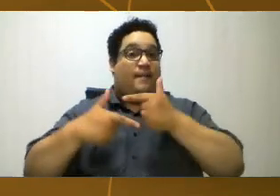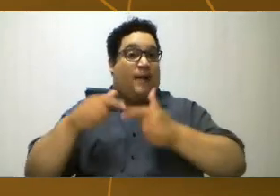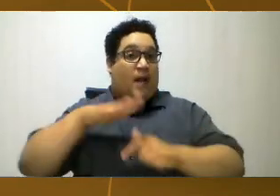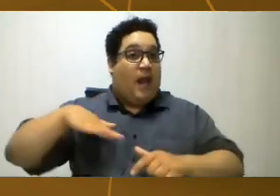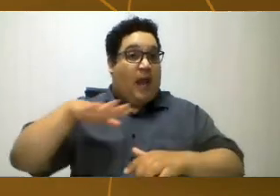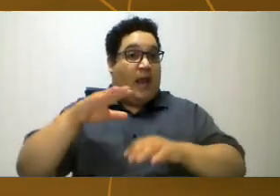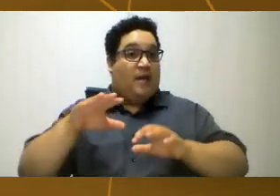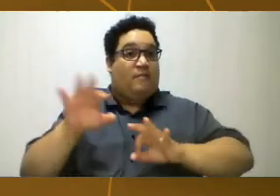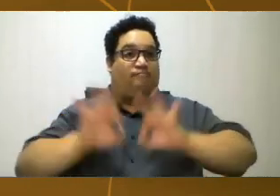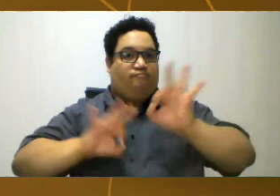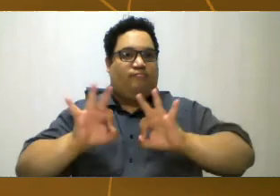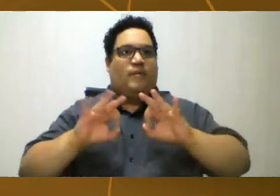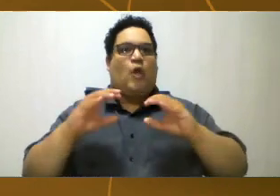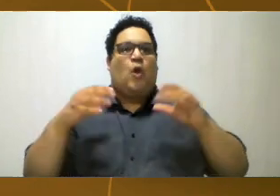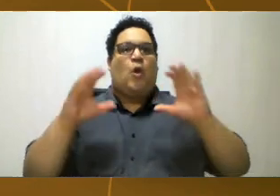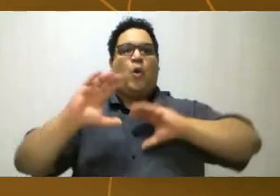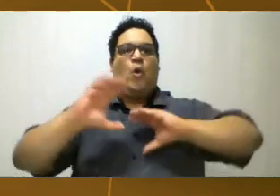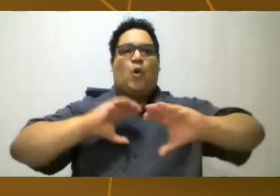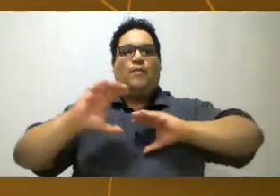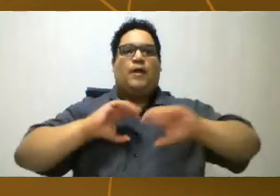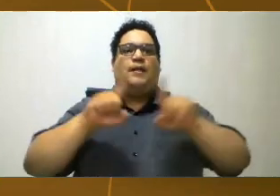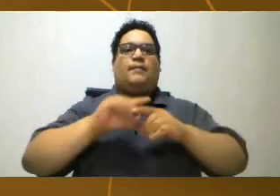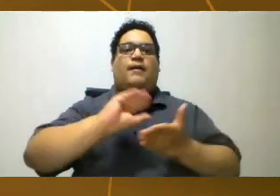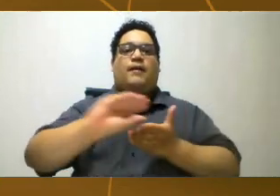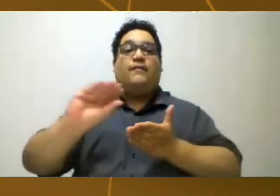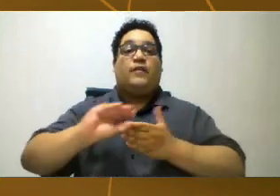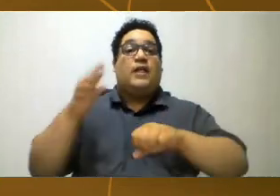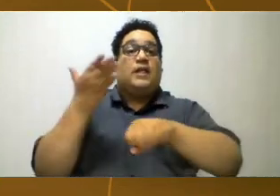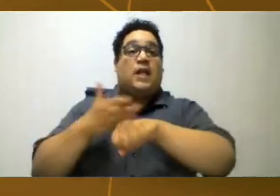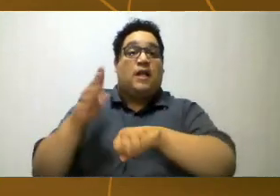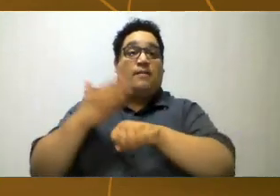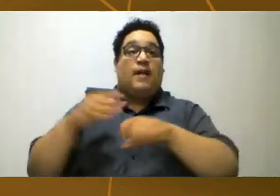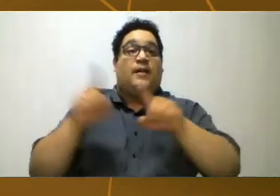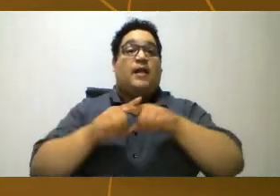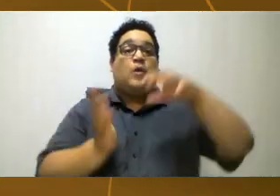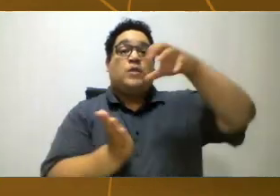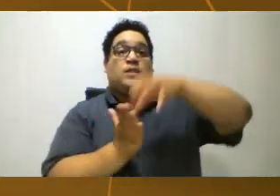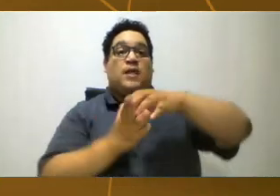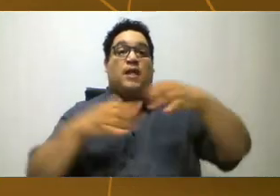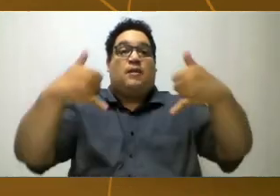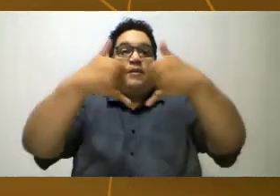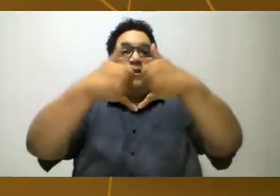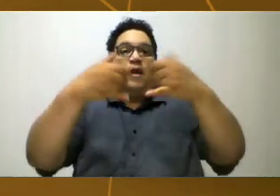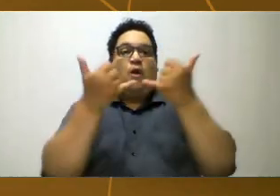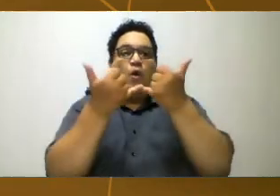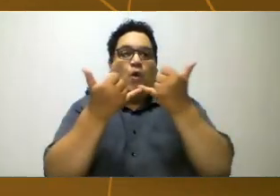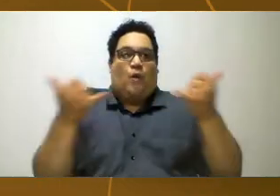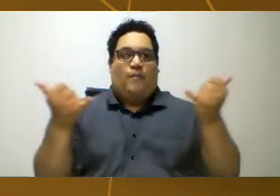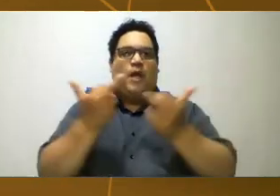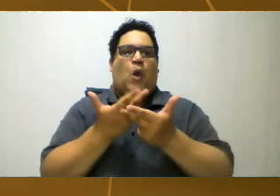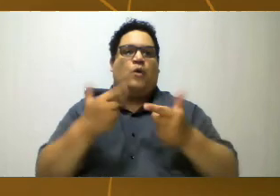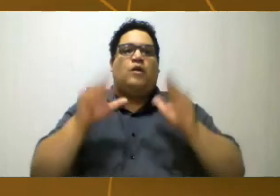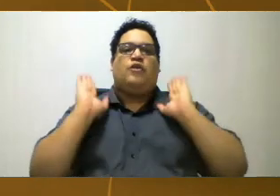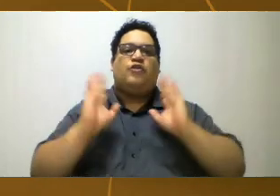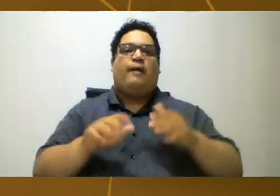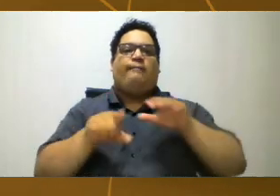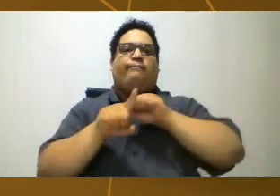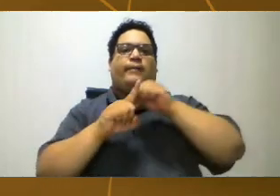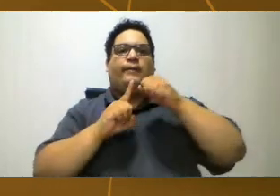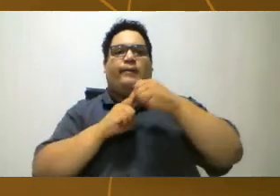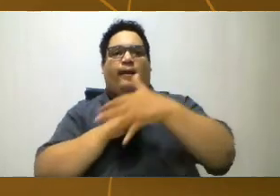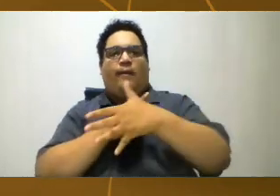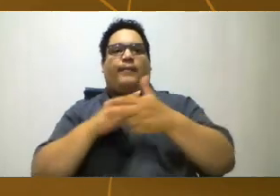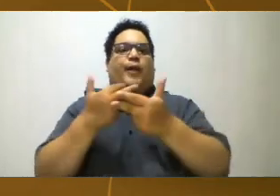parte de comunicação. A gente tem investido também no treinamento, a gente tem um centro de telecomunicações que, né, foi demandado com mais